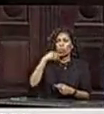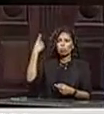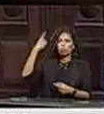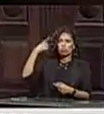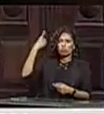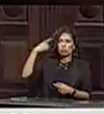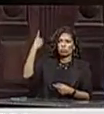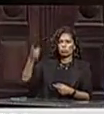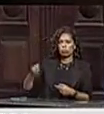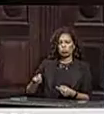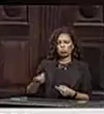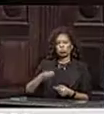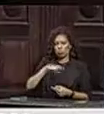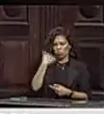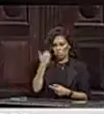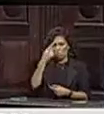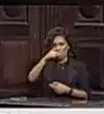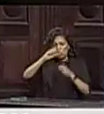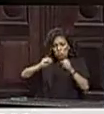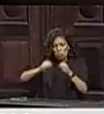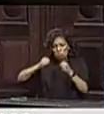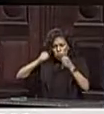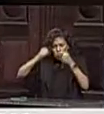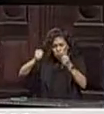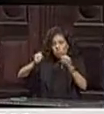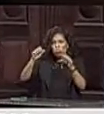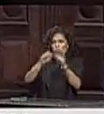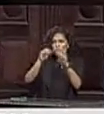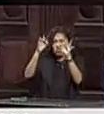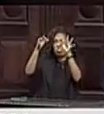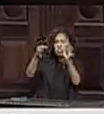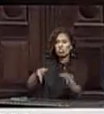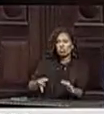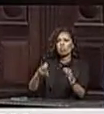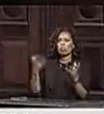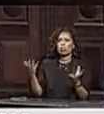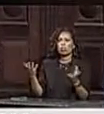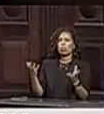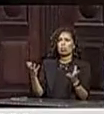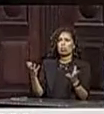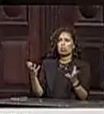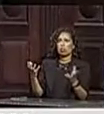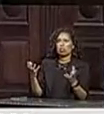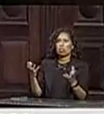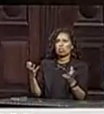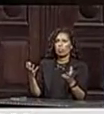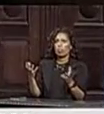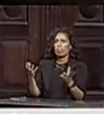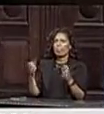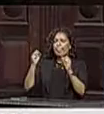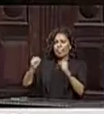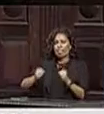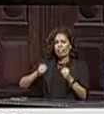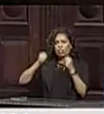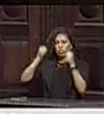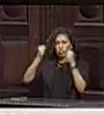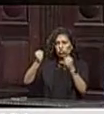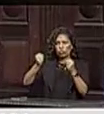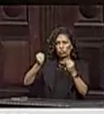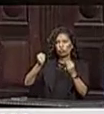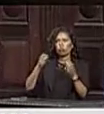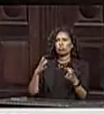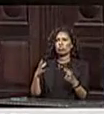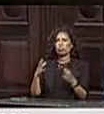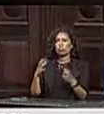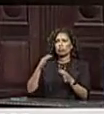desesperadamente pela anistia e também depois pelo cumprimento da anistia que foi incluída na Constituição de